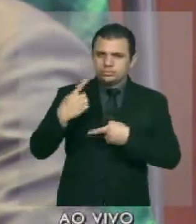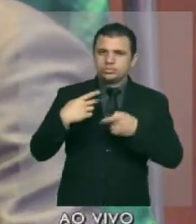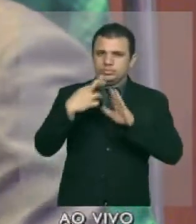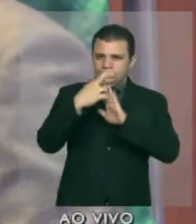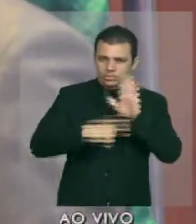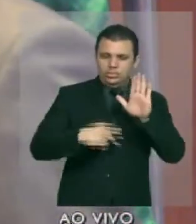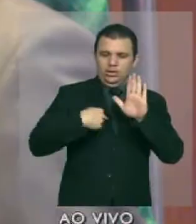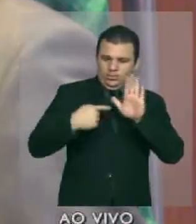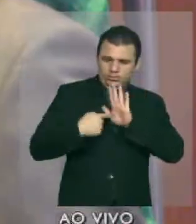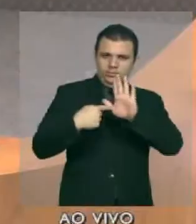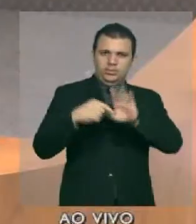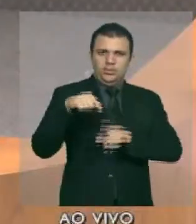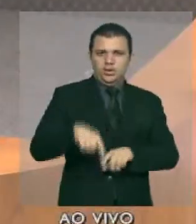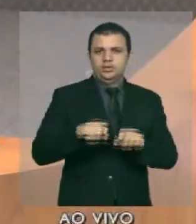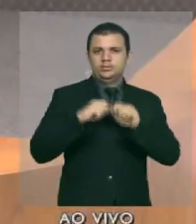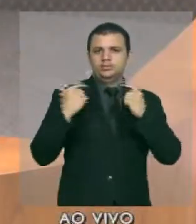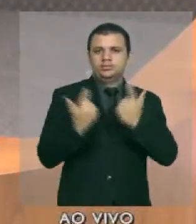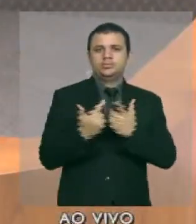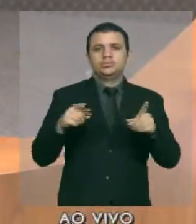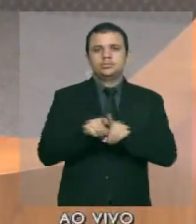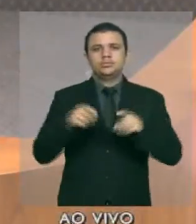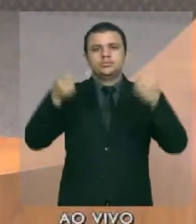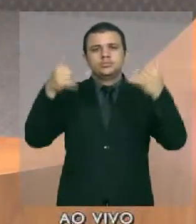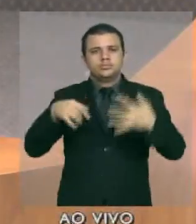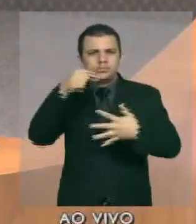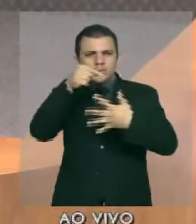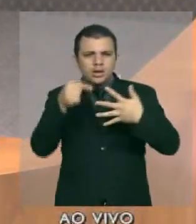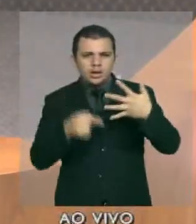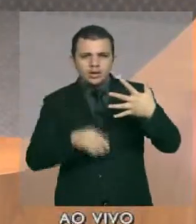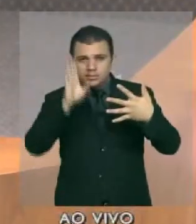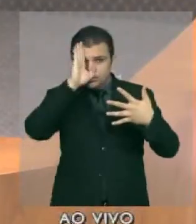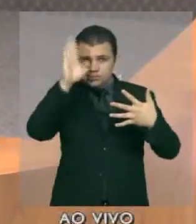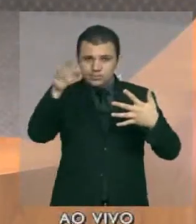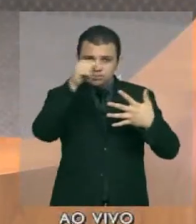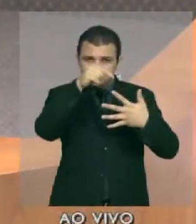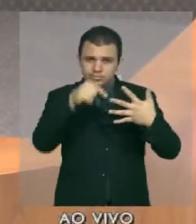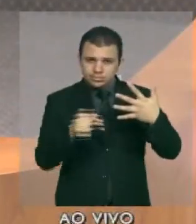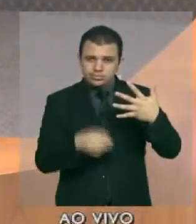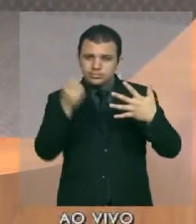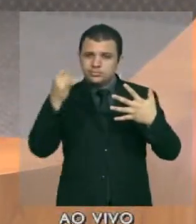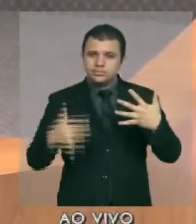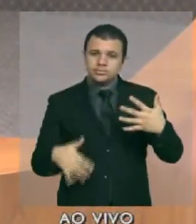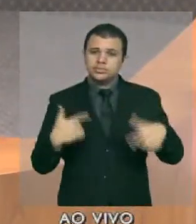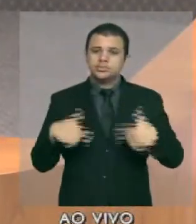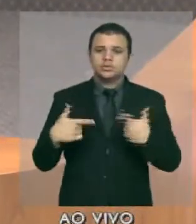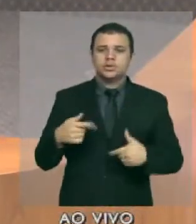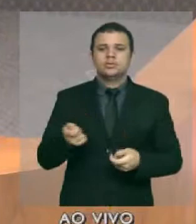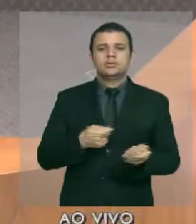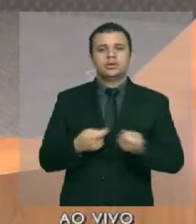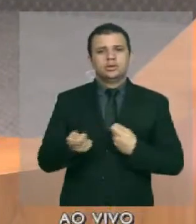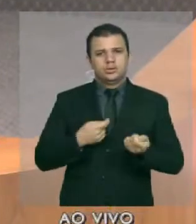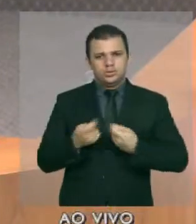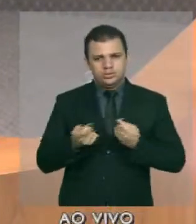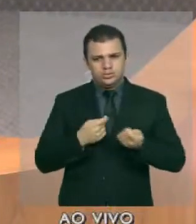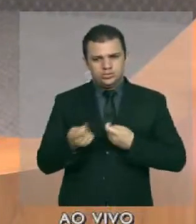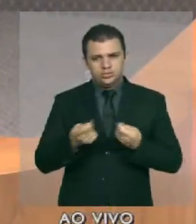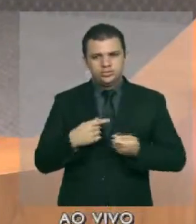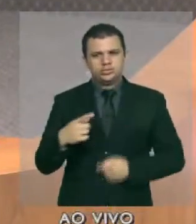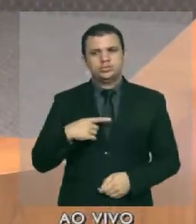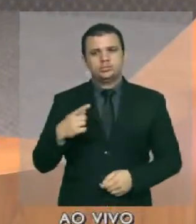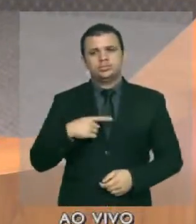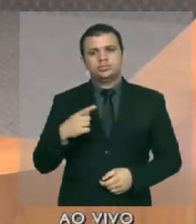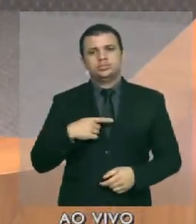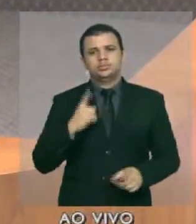pontuar tudo aquilo que foi destacado no relatório tanto na atividade econômica que foi que foi